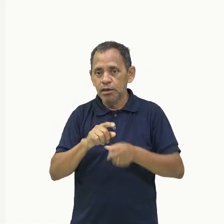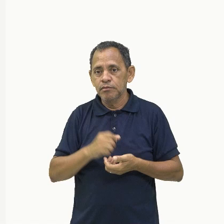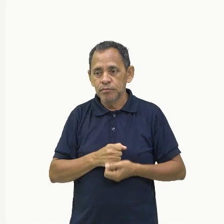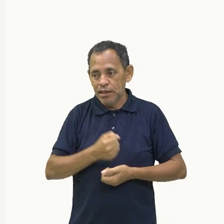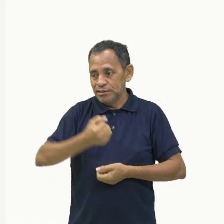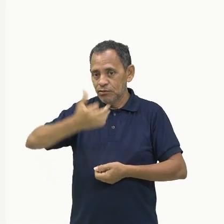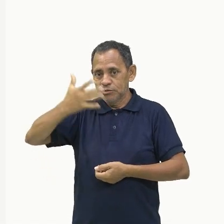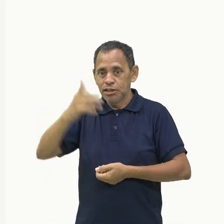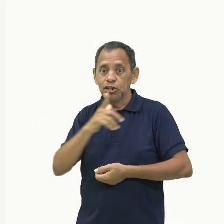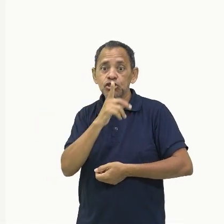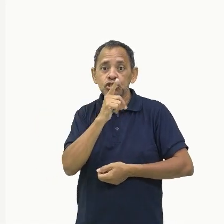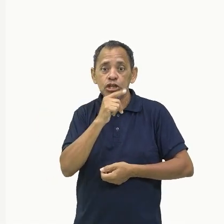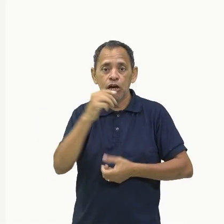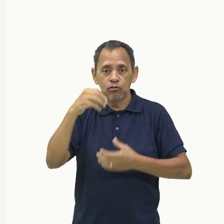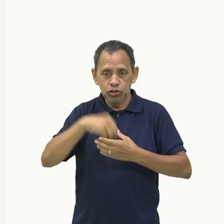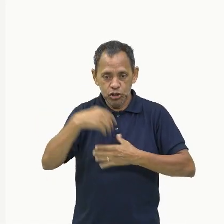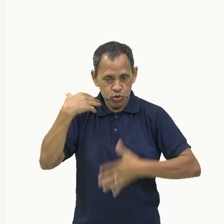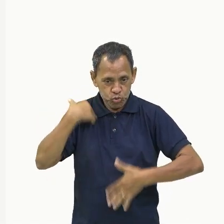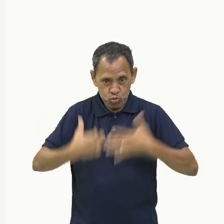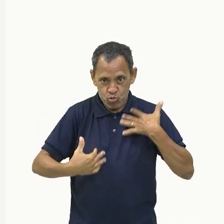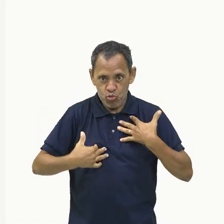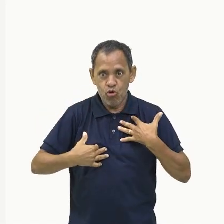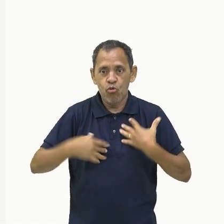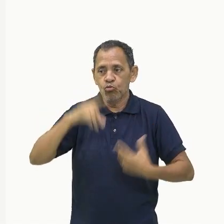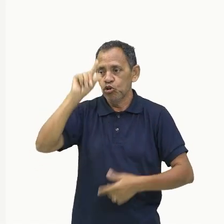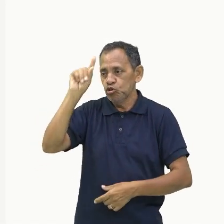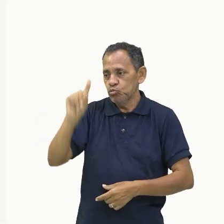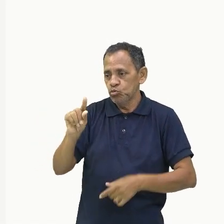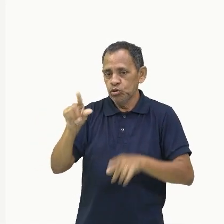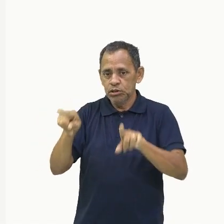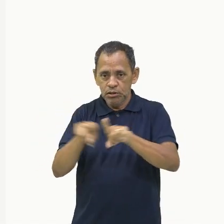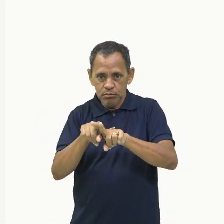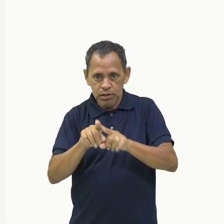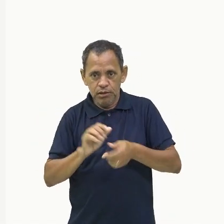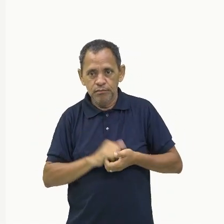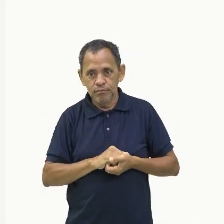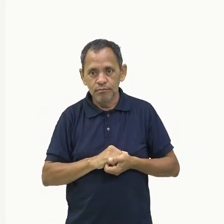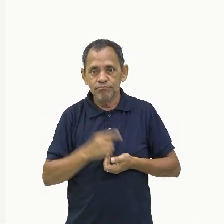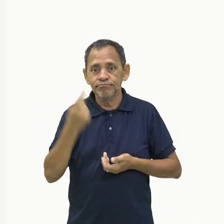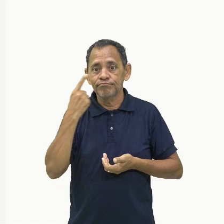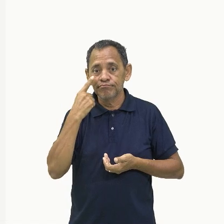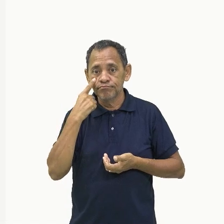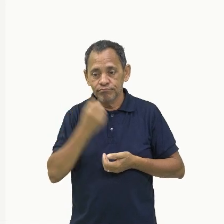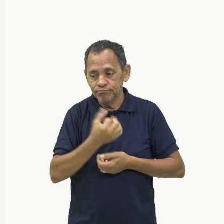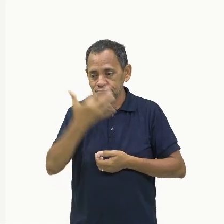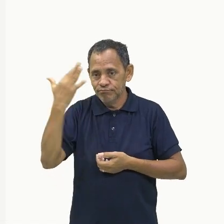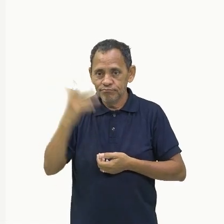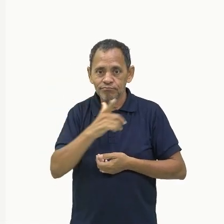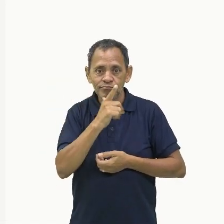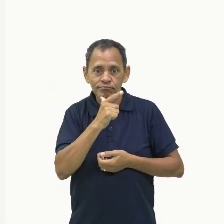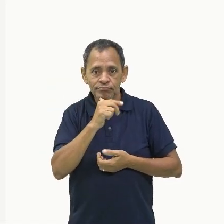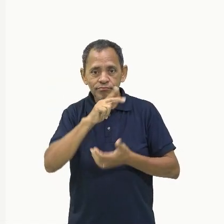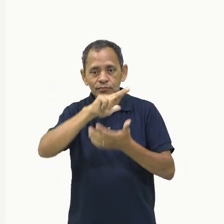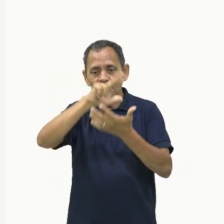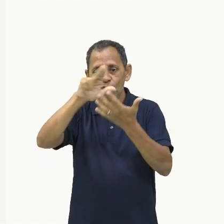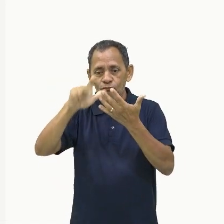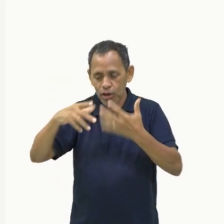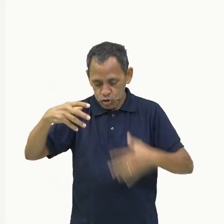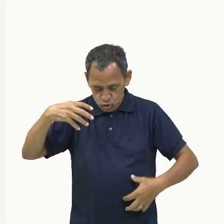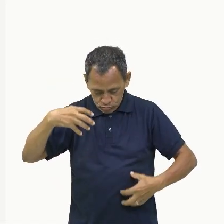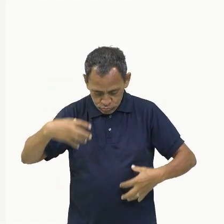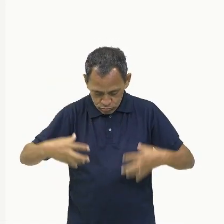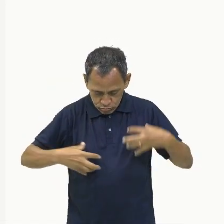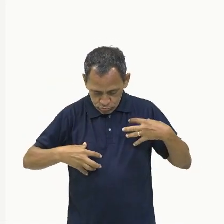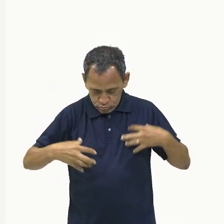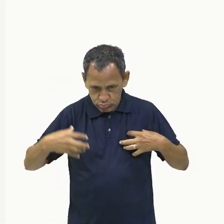quantidade vai diminuindo. E vejam só a quantidade de água nos diversos órgãos que existem.